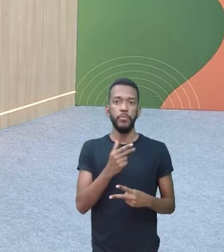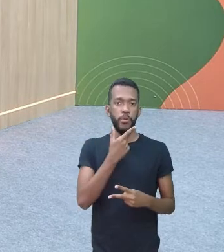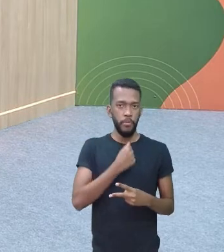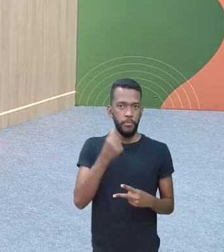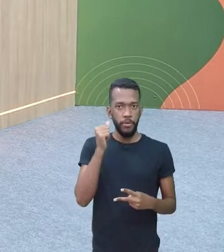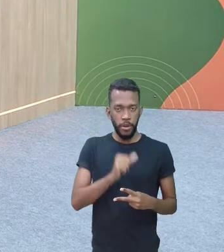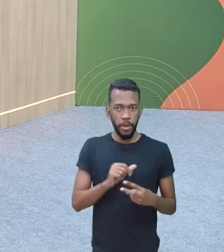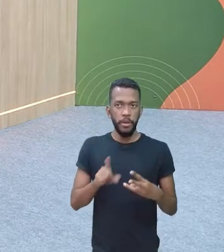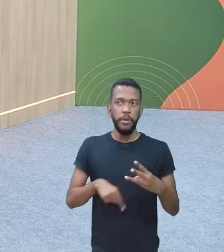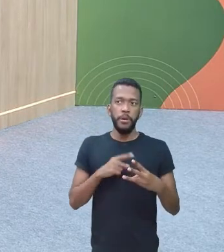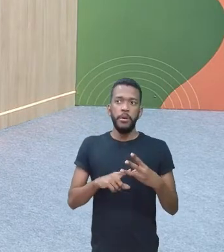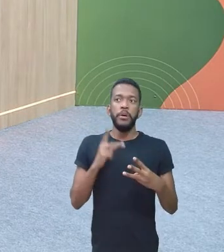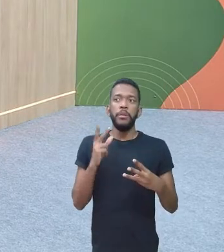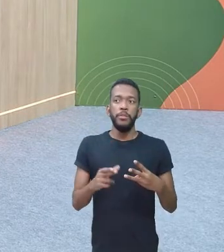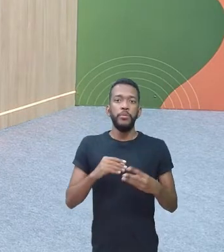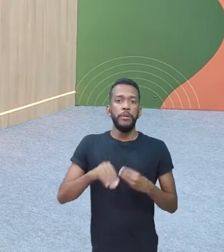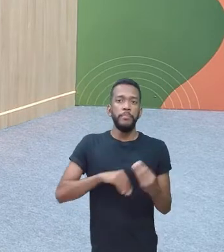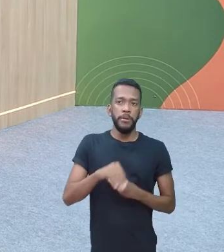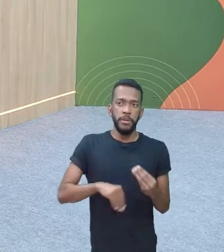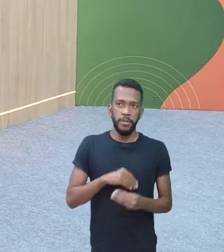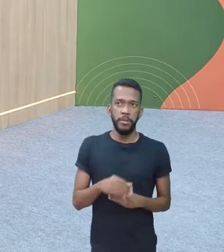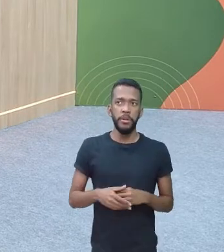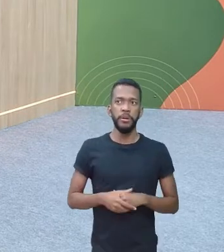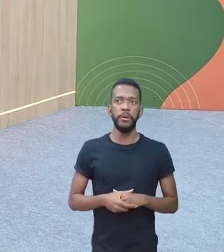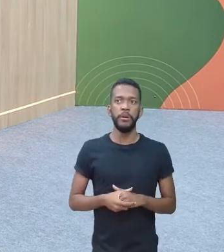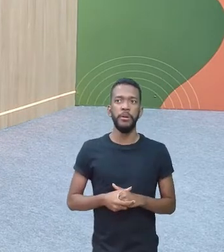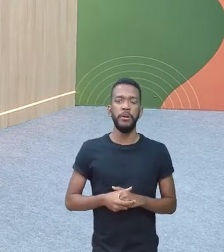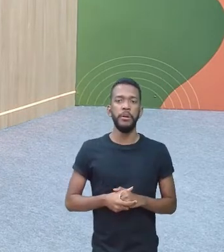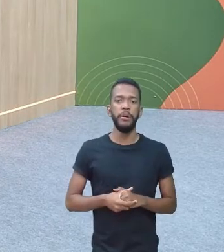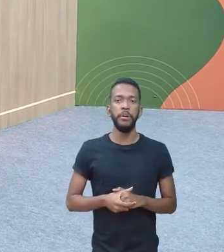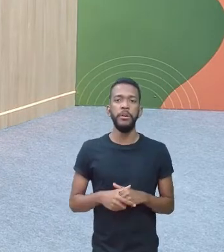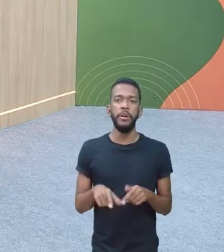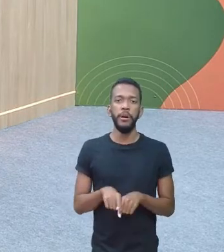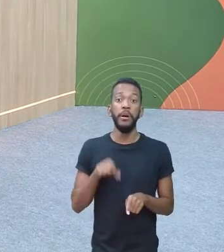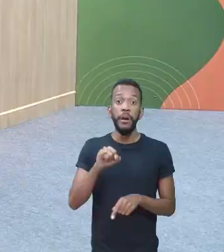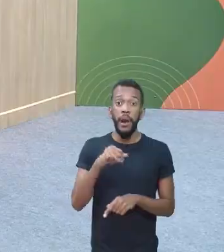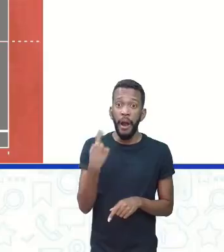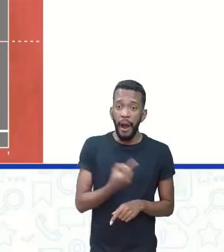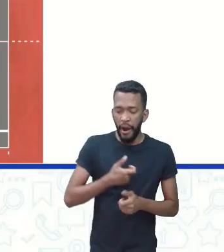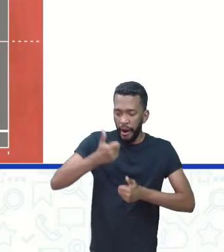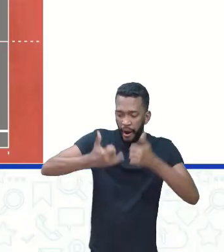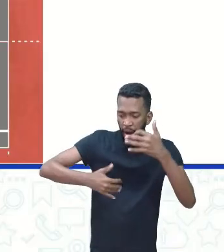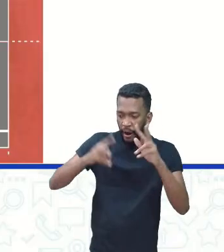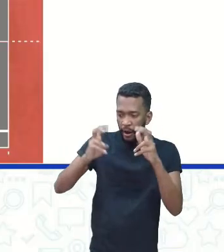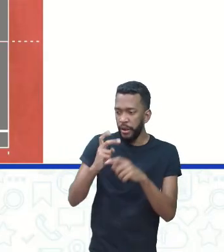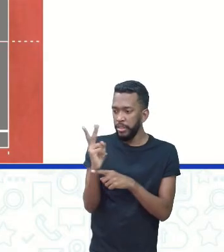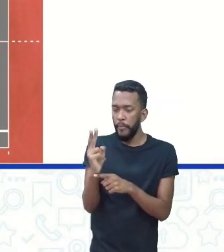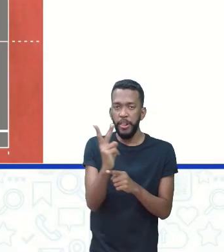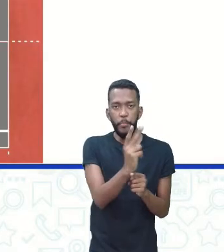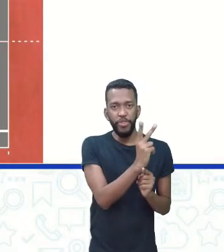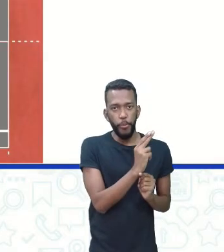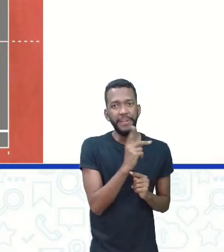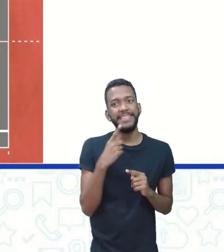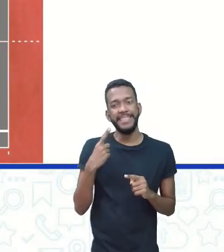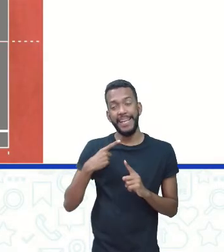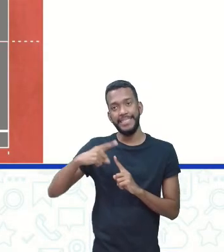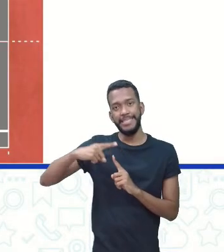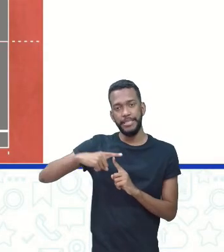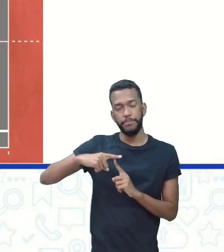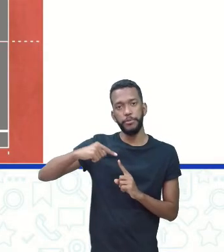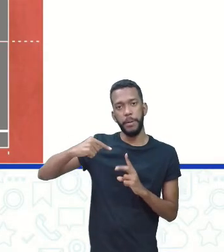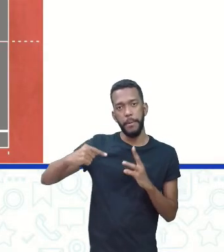masculino e feminino e duplas mistas, tá? Então, sempre que a gente falar de duplas, tem essas possibilidades.